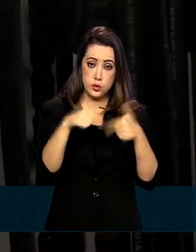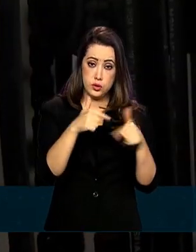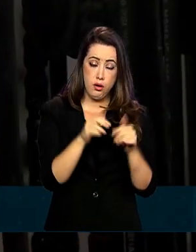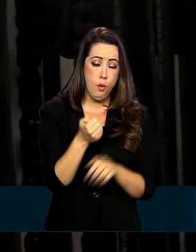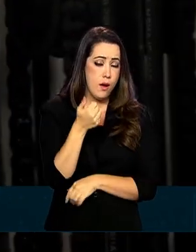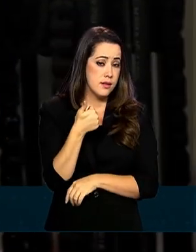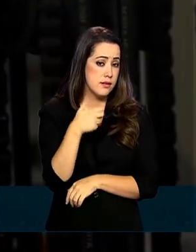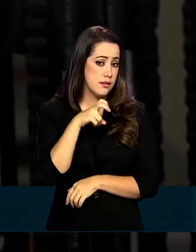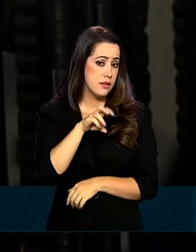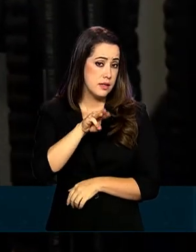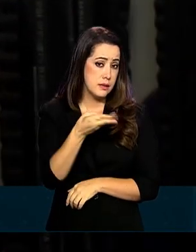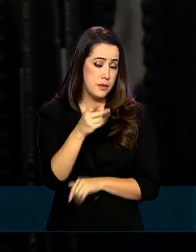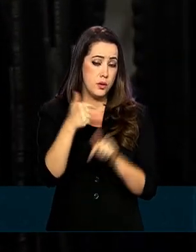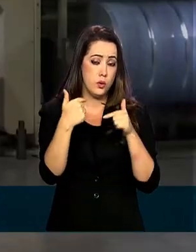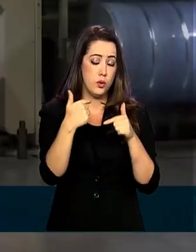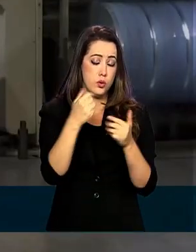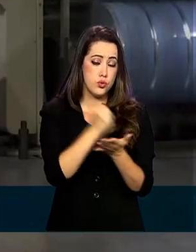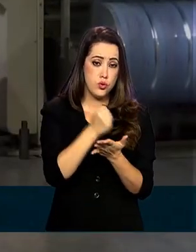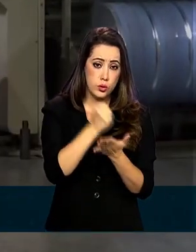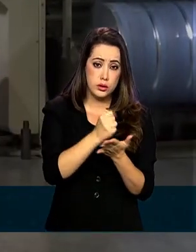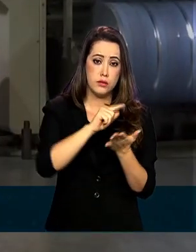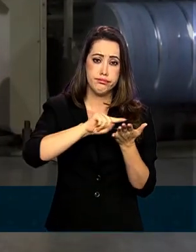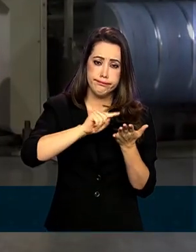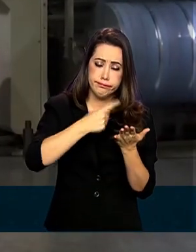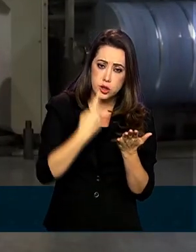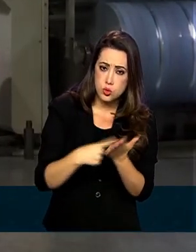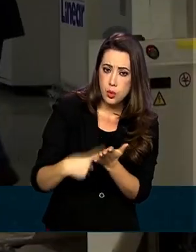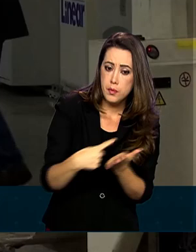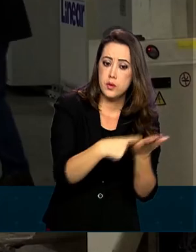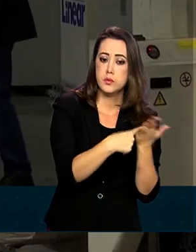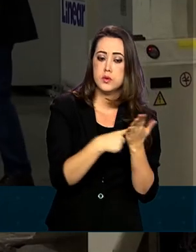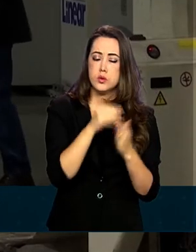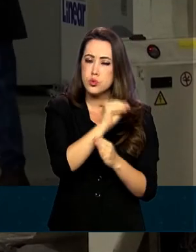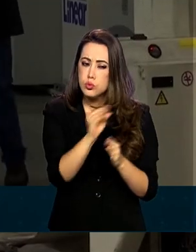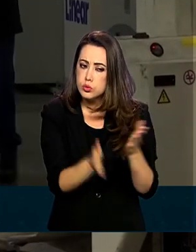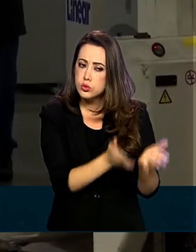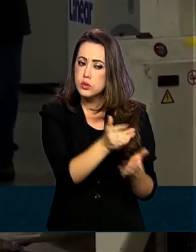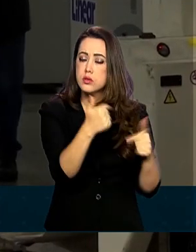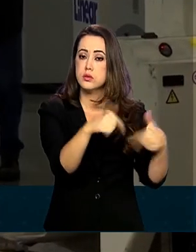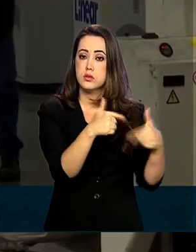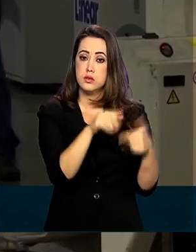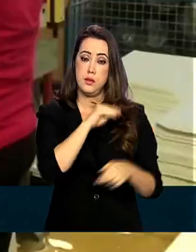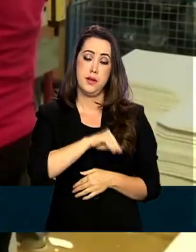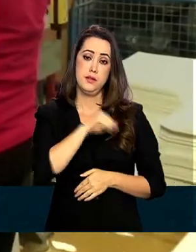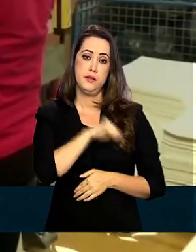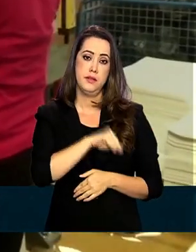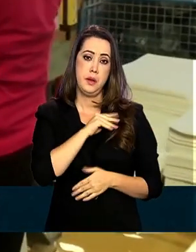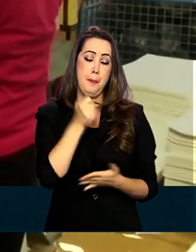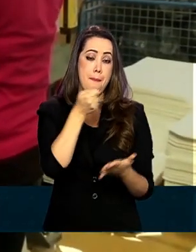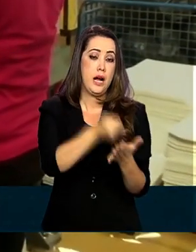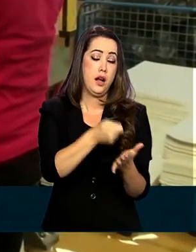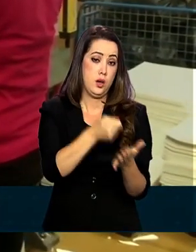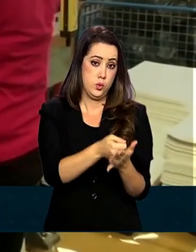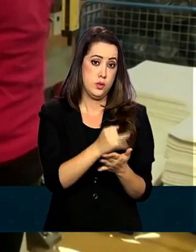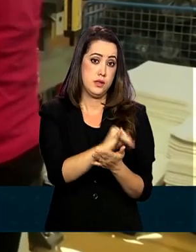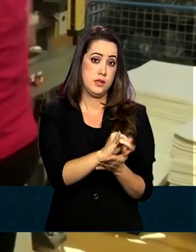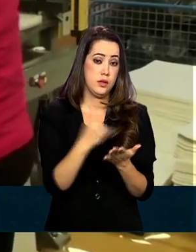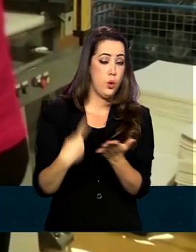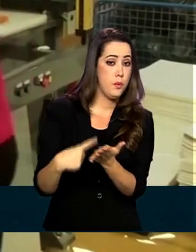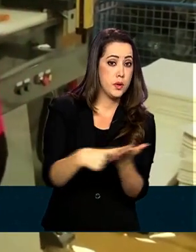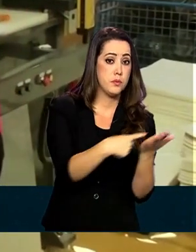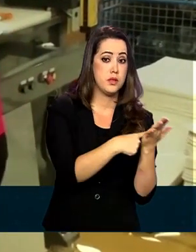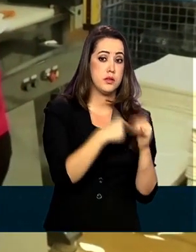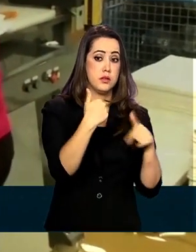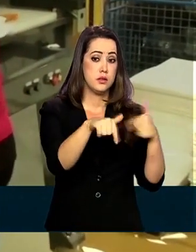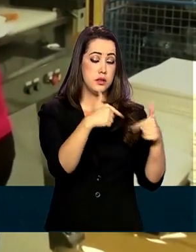15 milhões de acordos pelo Programa Emergencial de Preservação de Emprego e Renda. O benefício é pago quando houver acordos entre